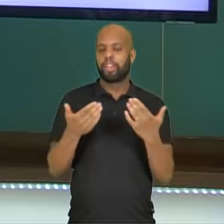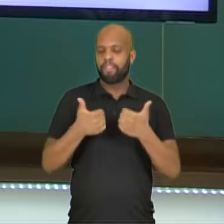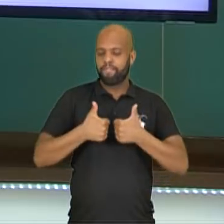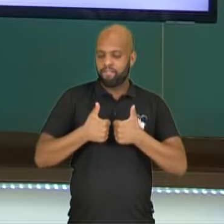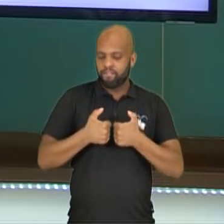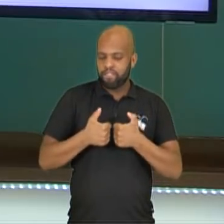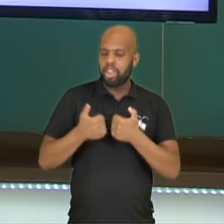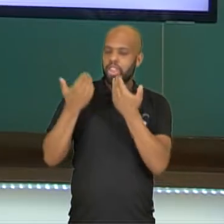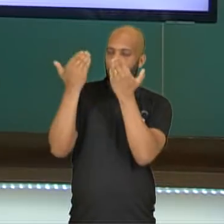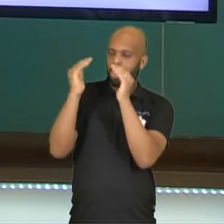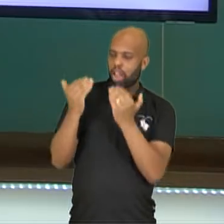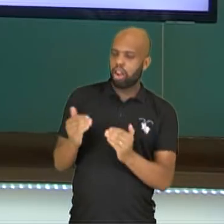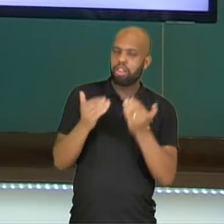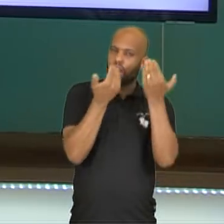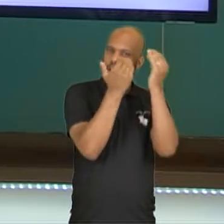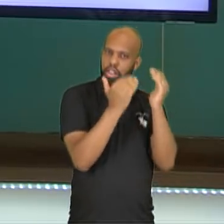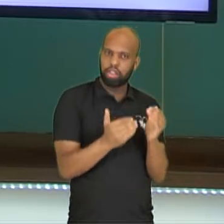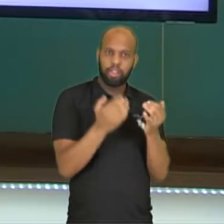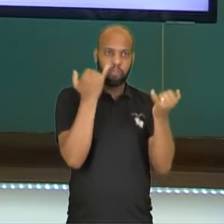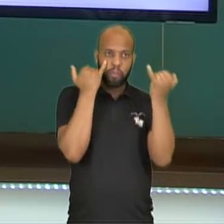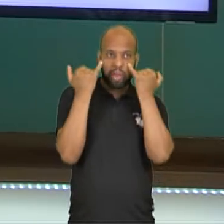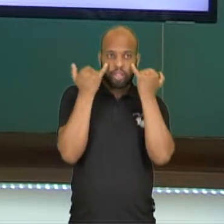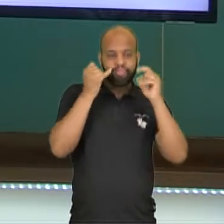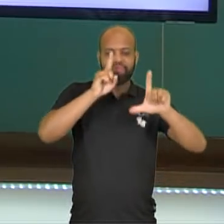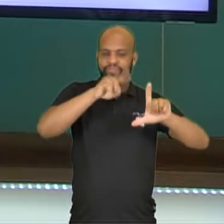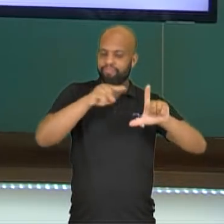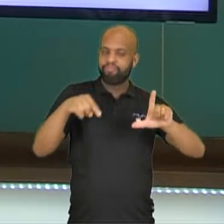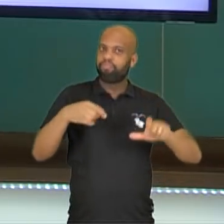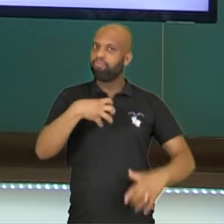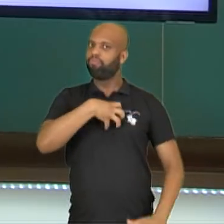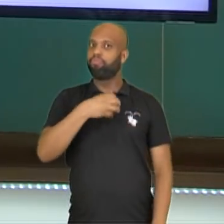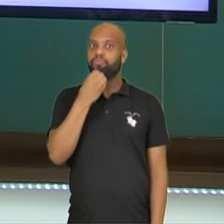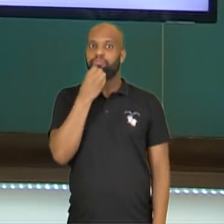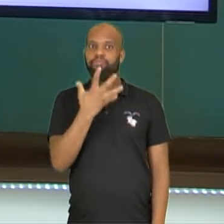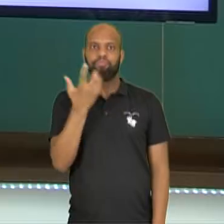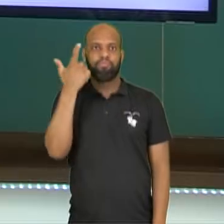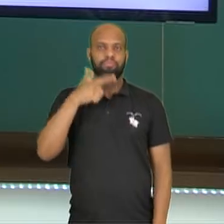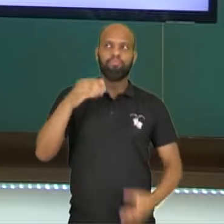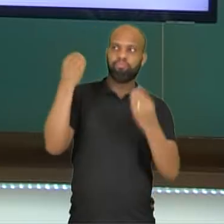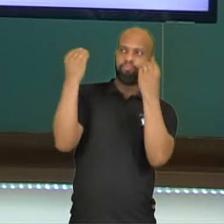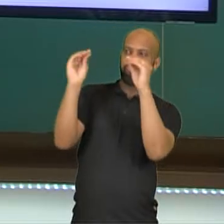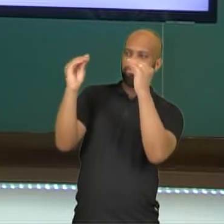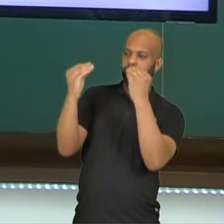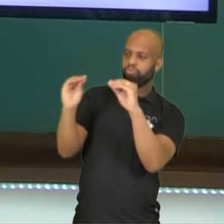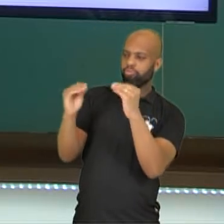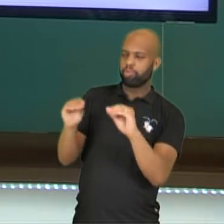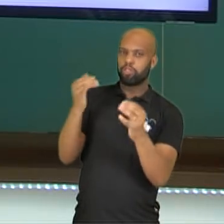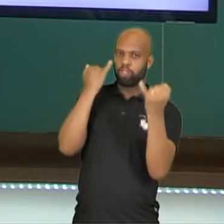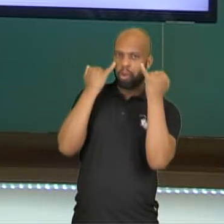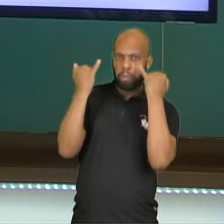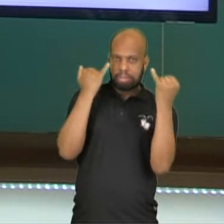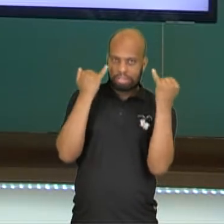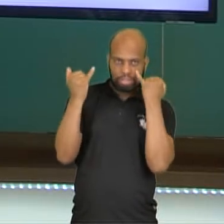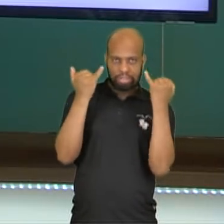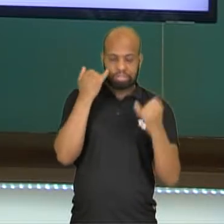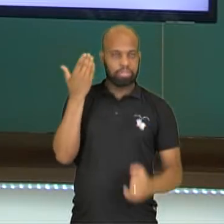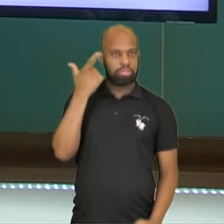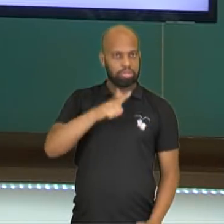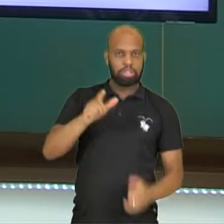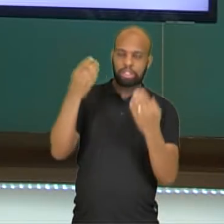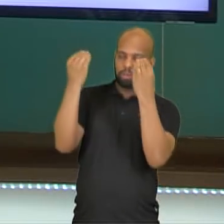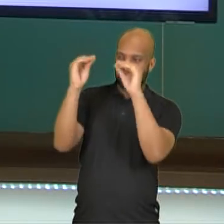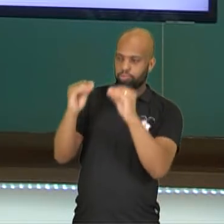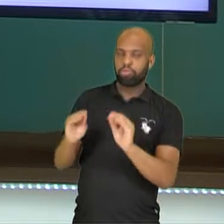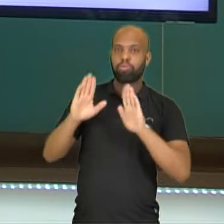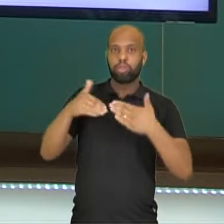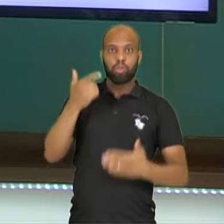analisa bastante informação. Gráfico é uma das melhores maneiras de você colocar bastante informação com pouco espaço, certo? Então, a